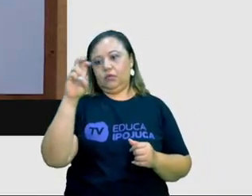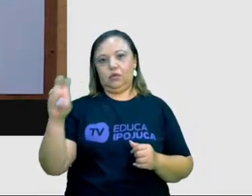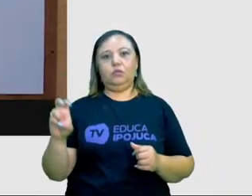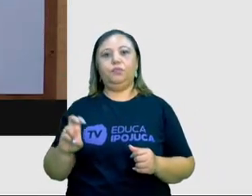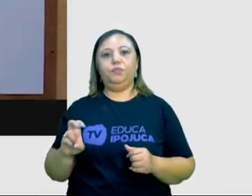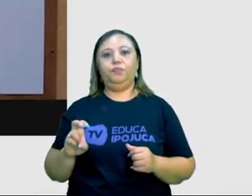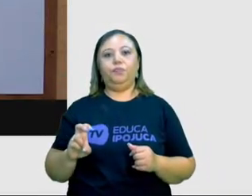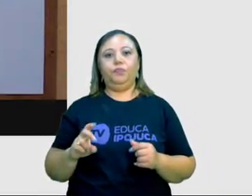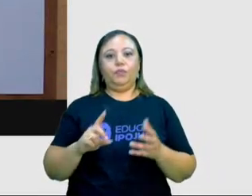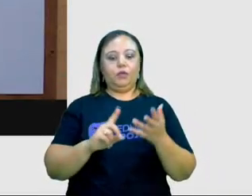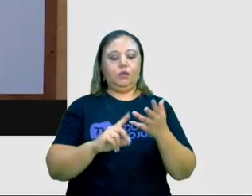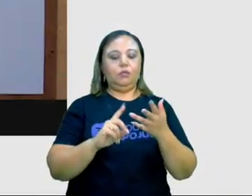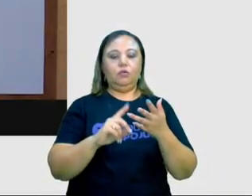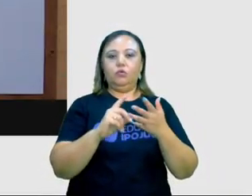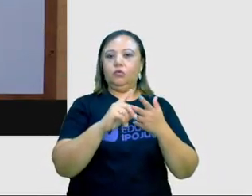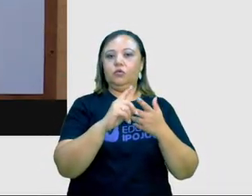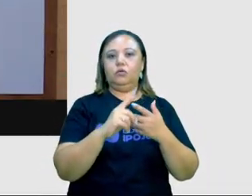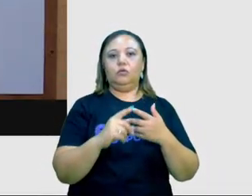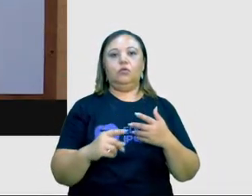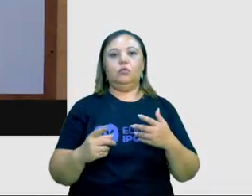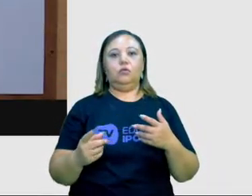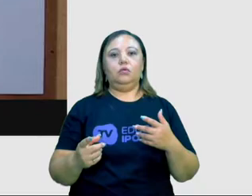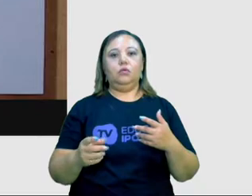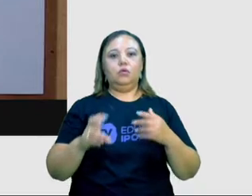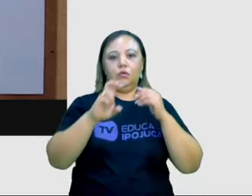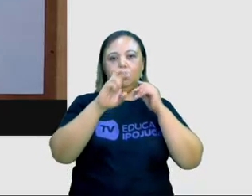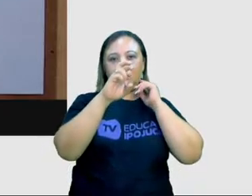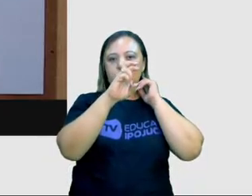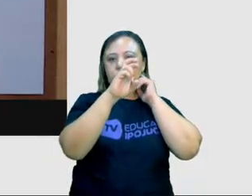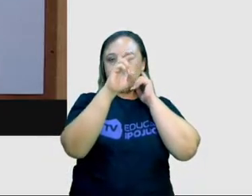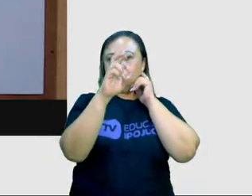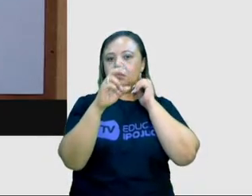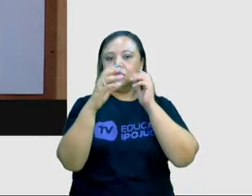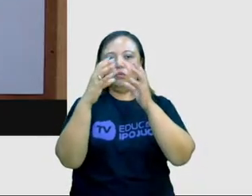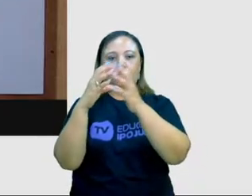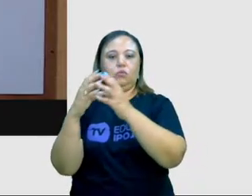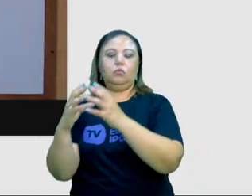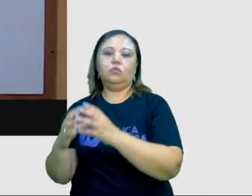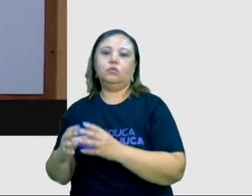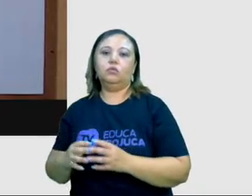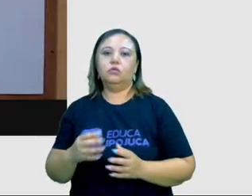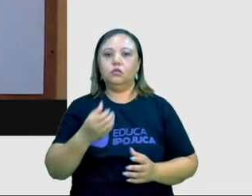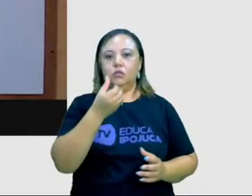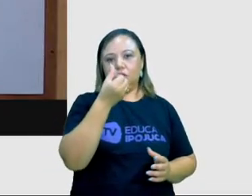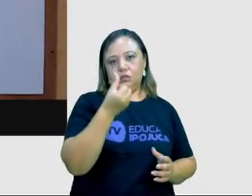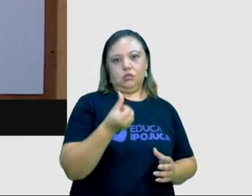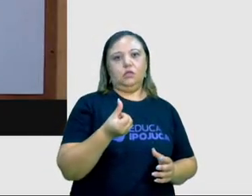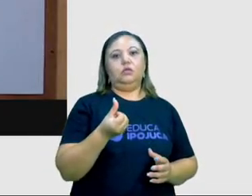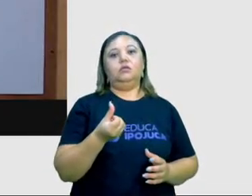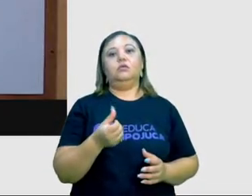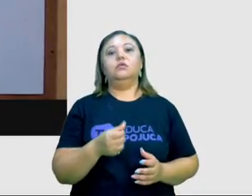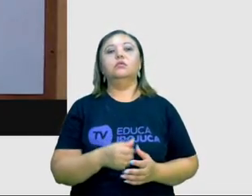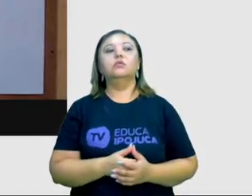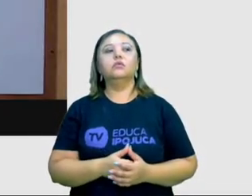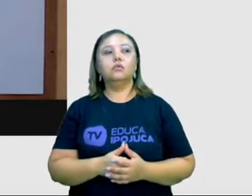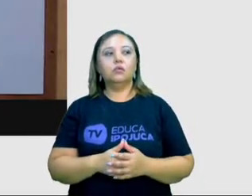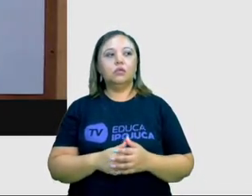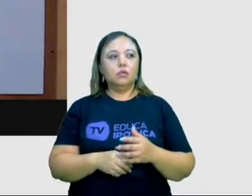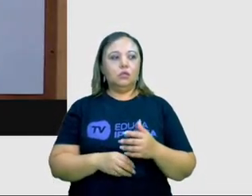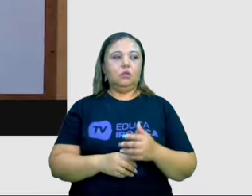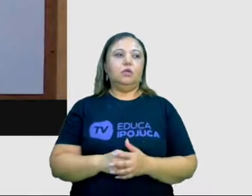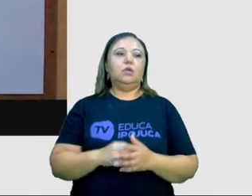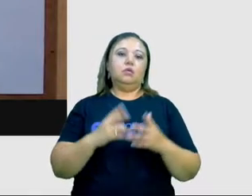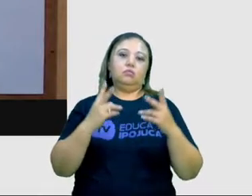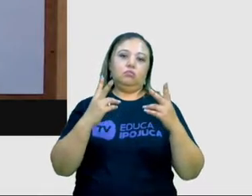gente observou na vertical que a gente tinha ali, ó, 5 grupos de 6 tracinhos. Então, 30 dividido por 5 é